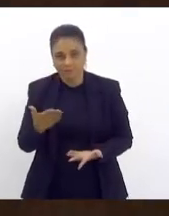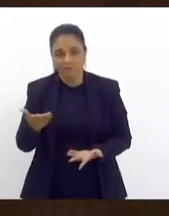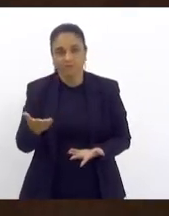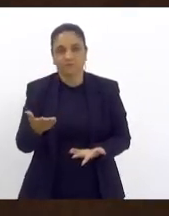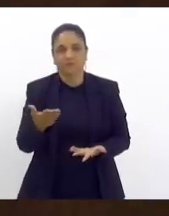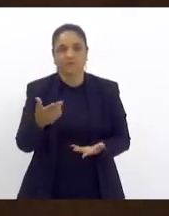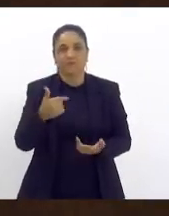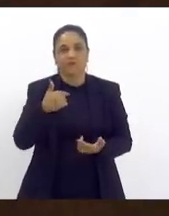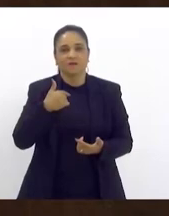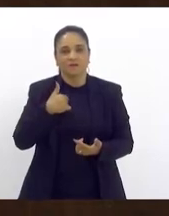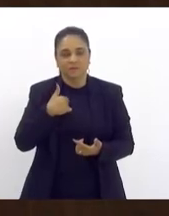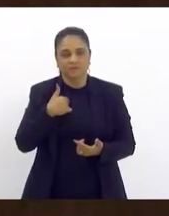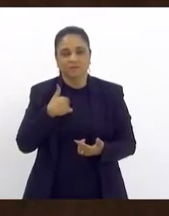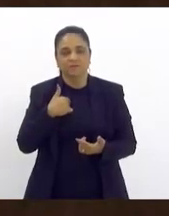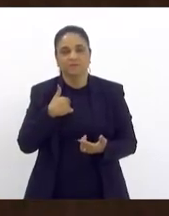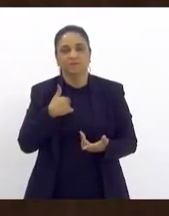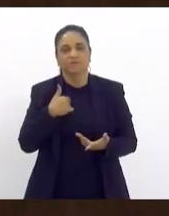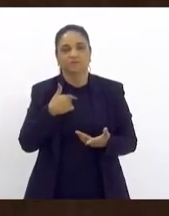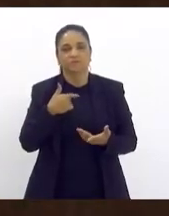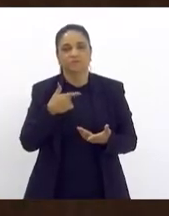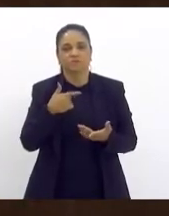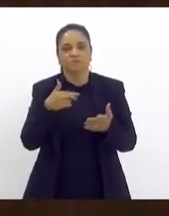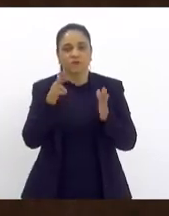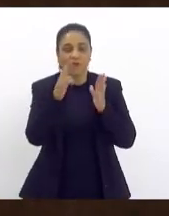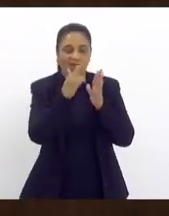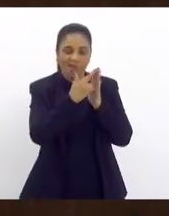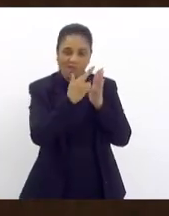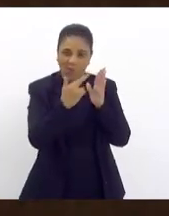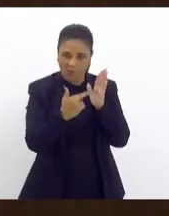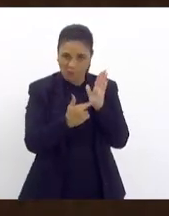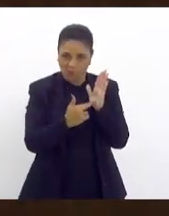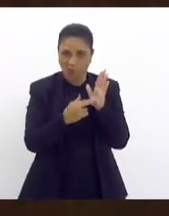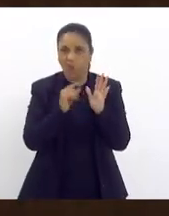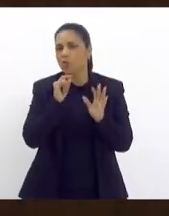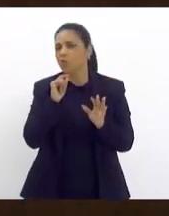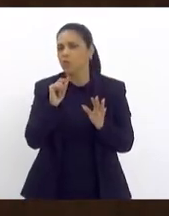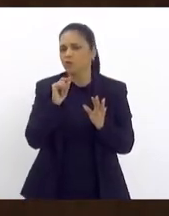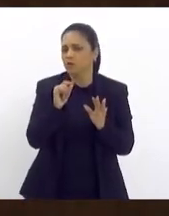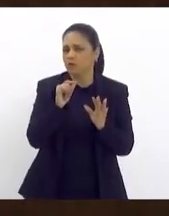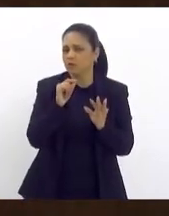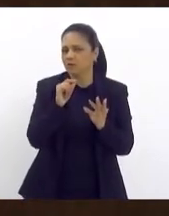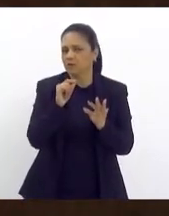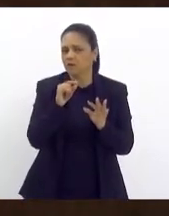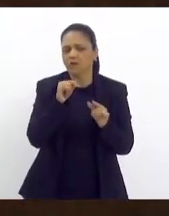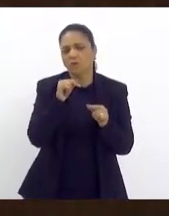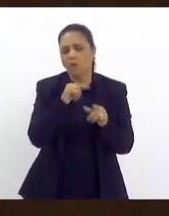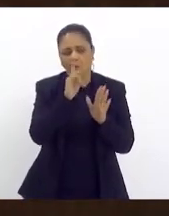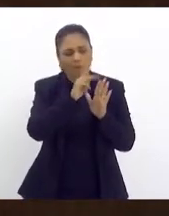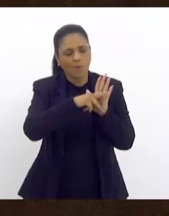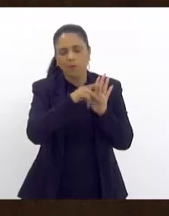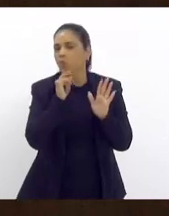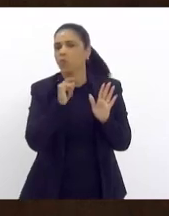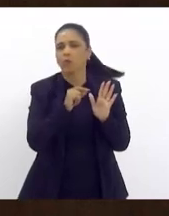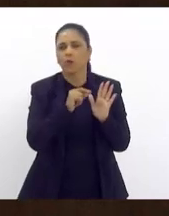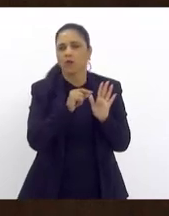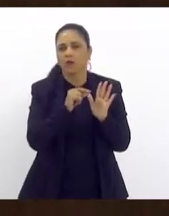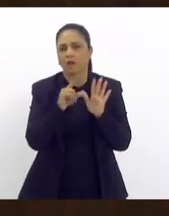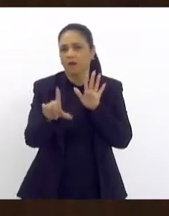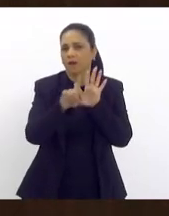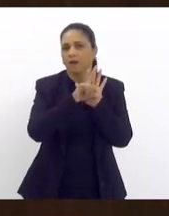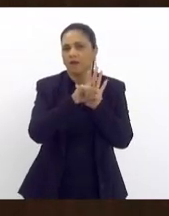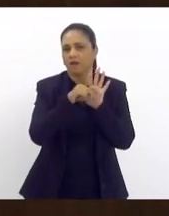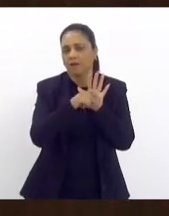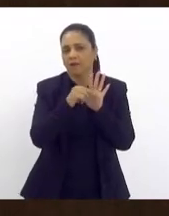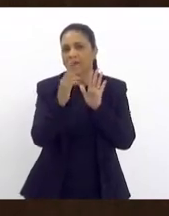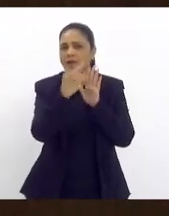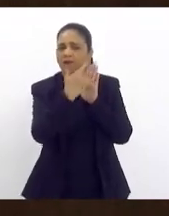é só para gente padronizar de que que se trata esse projeto de um projeto de lei que pede